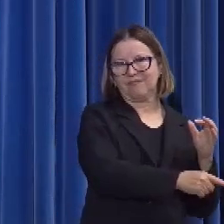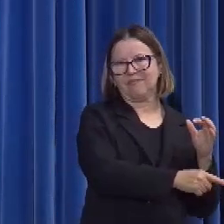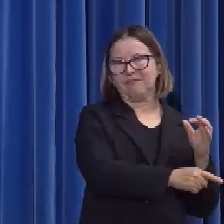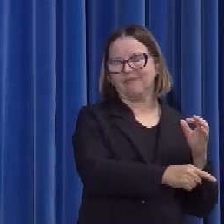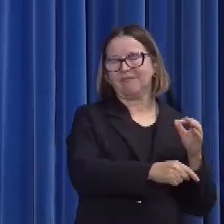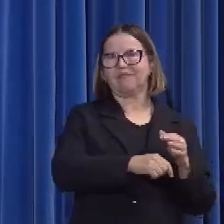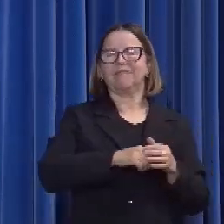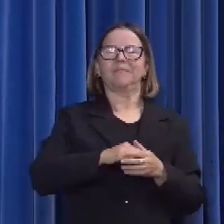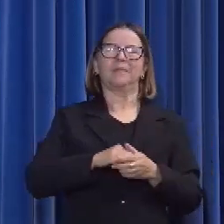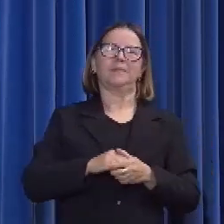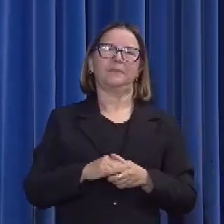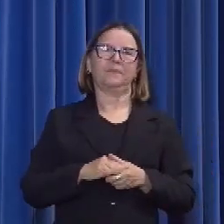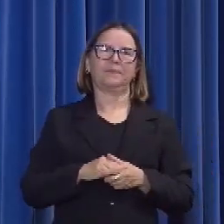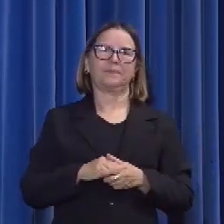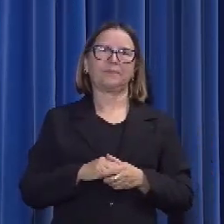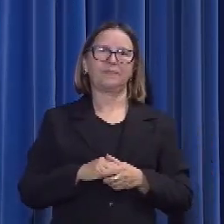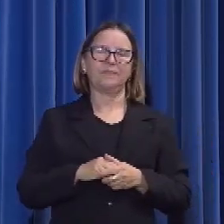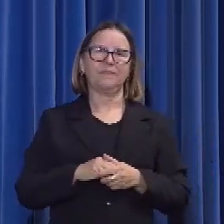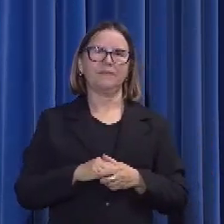e do inferno.